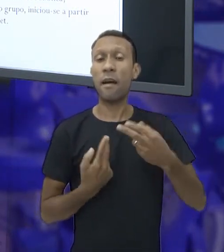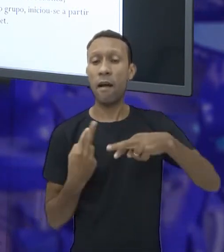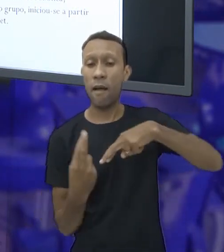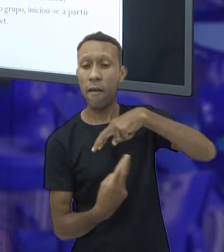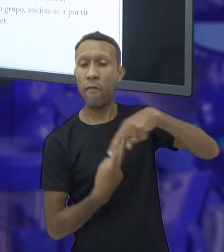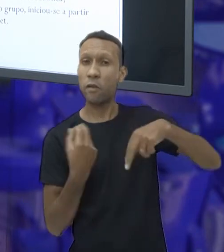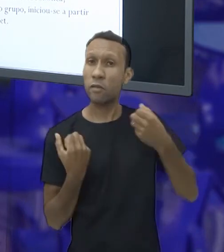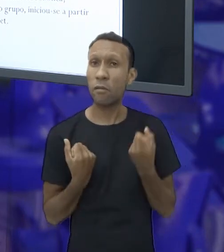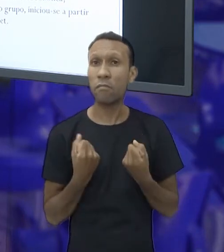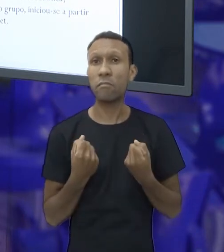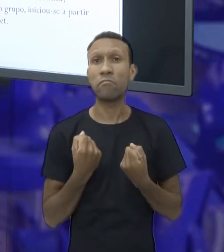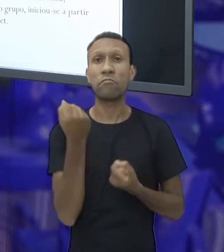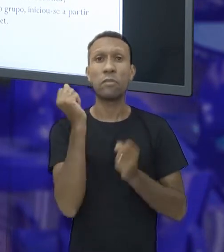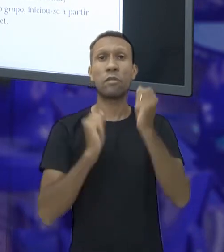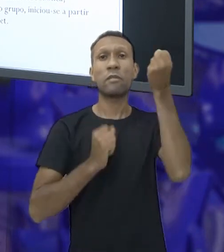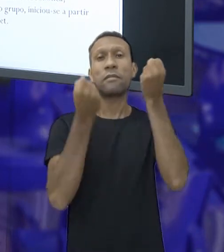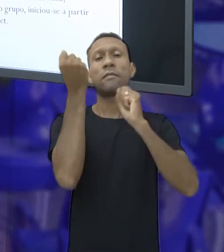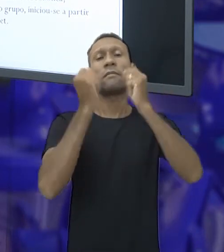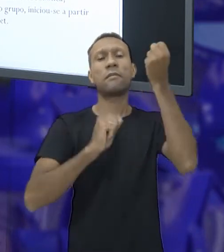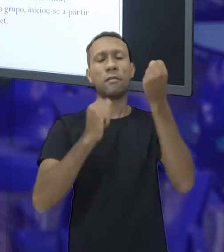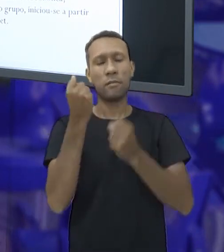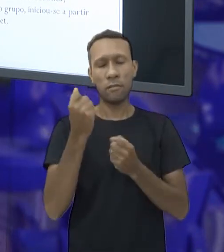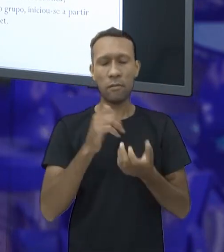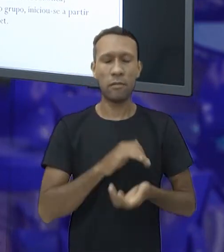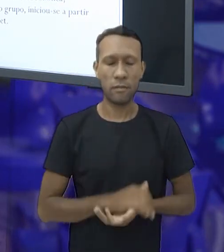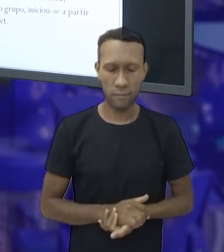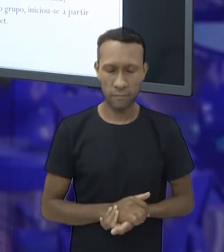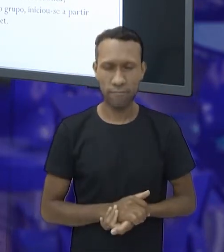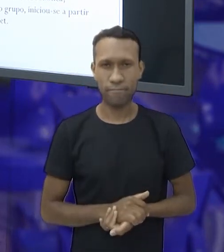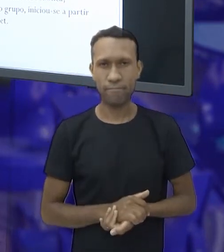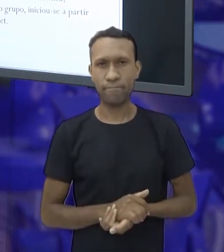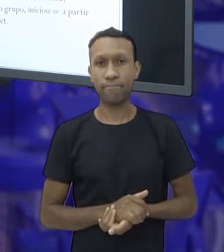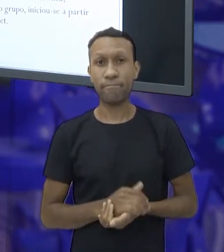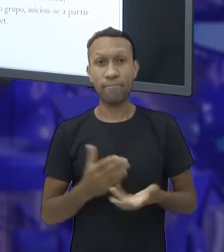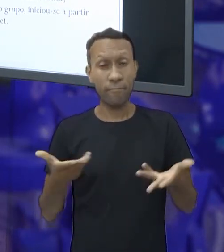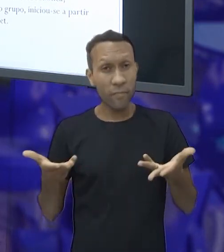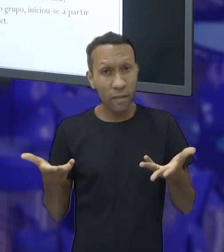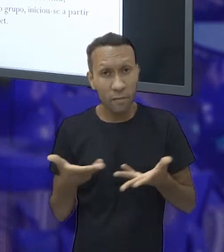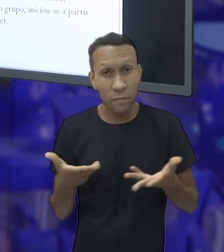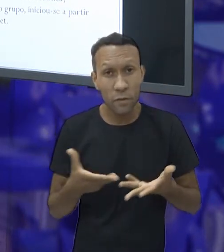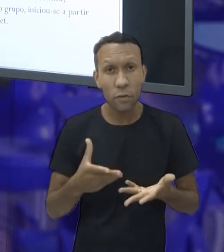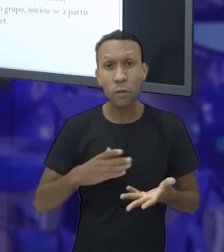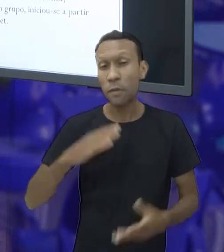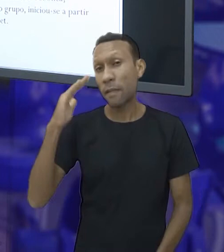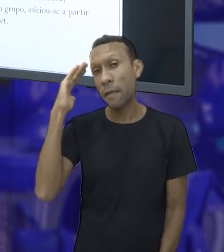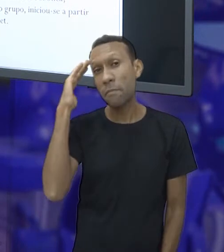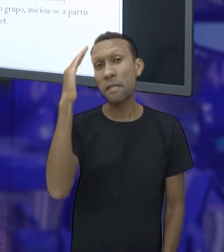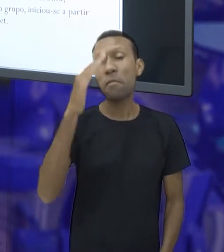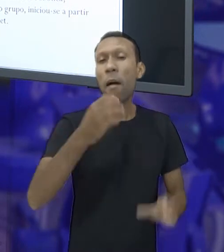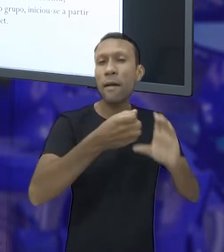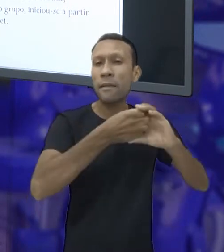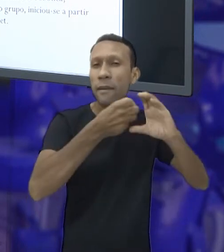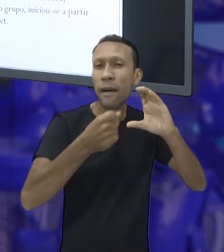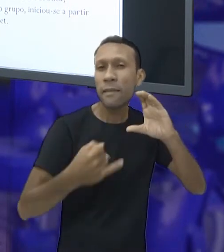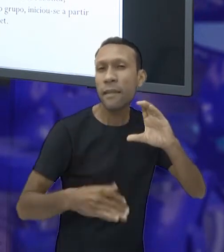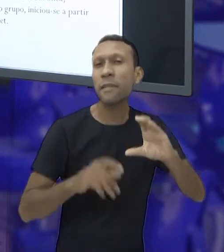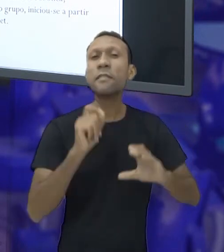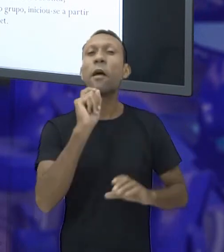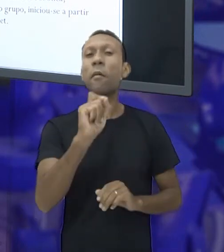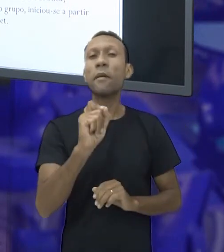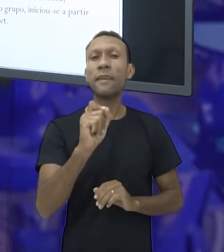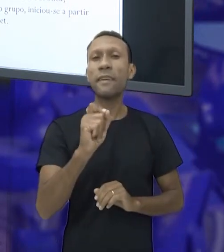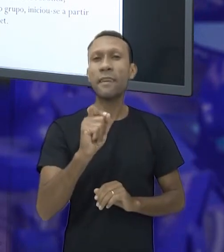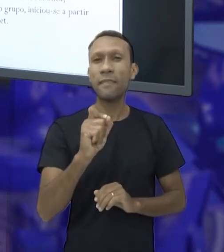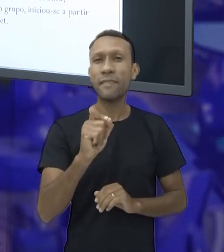por esse aprimoramento dentro das cadeias produtivas. E hoje, uma das principais características disso tudo é